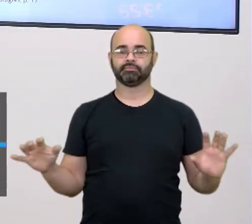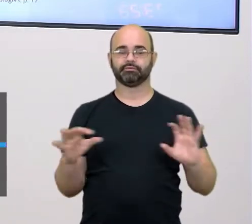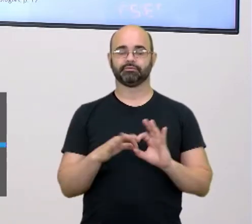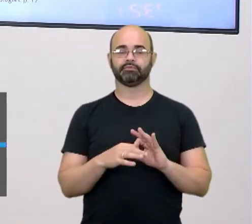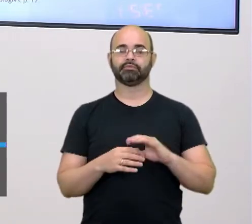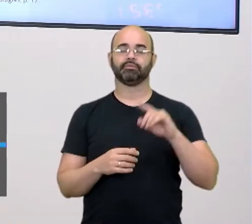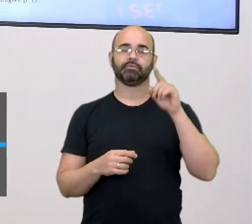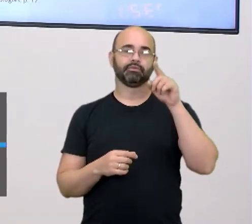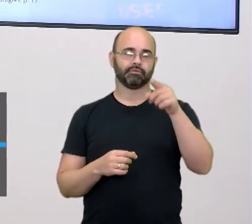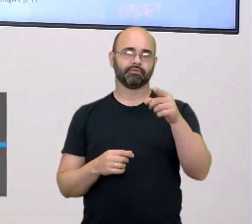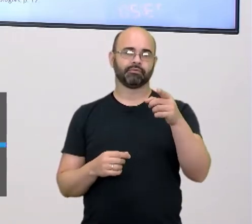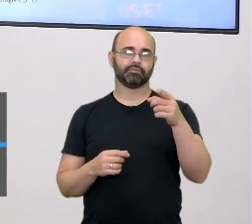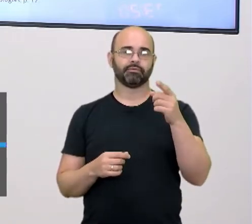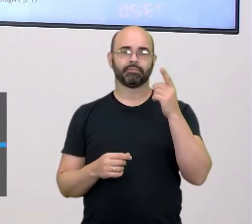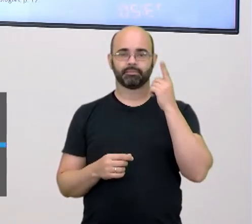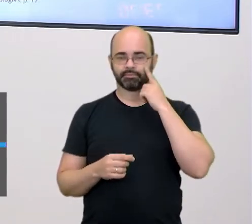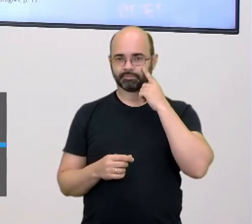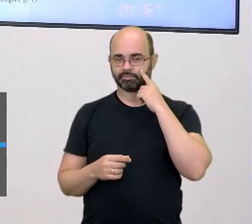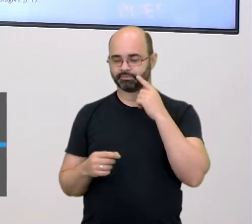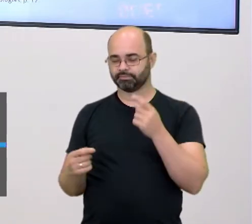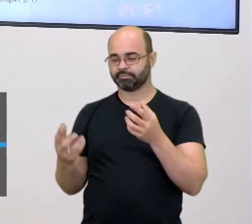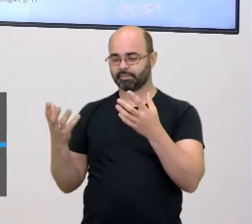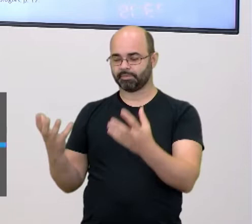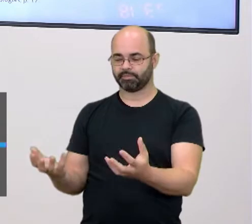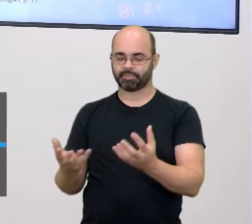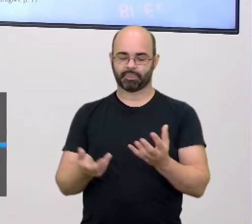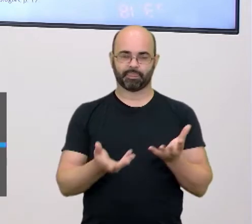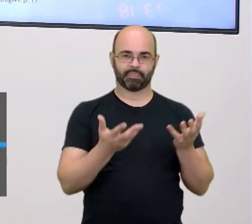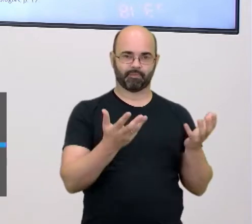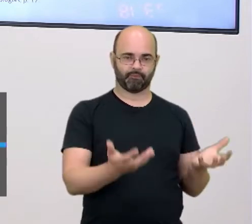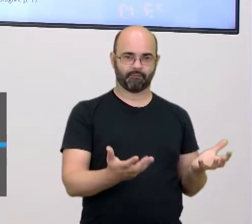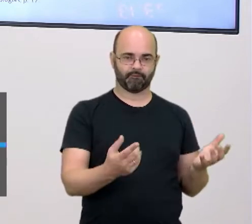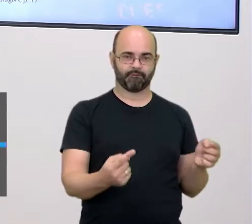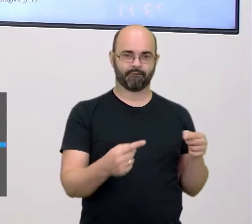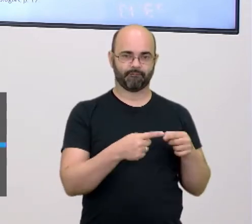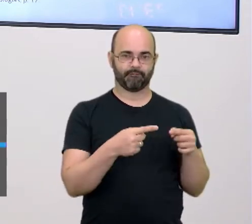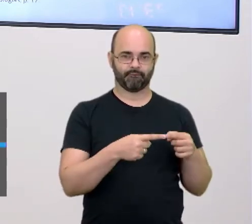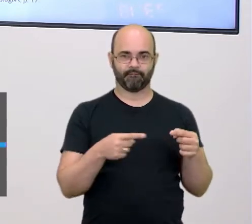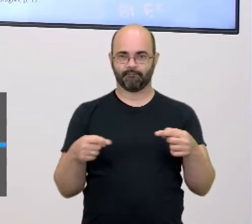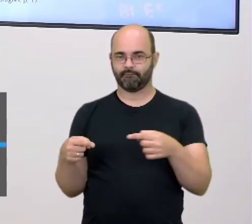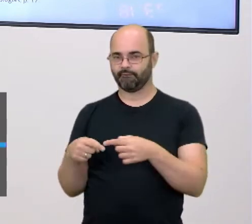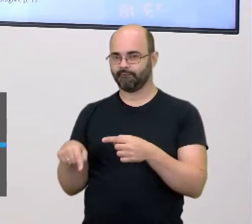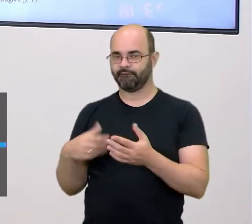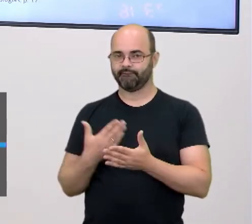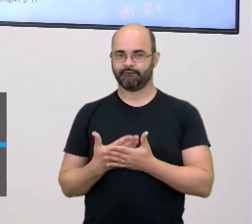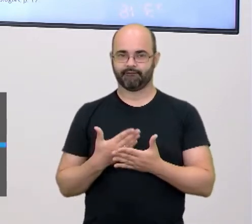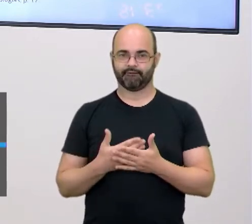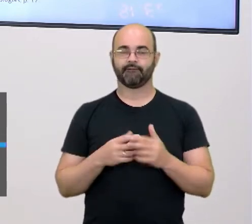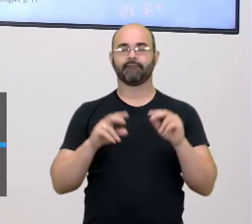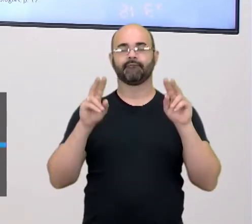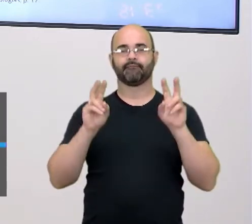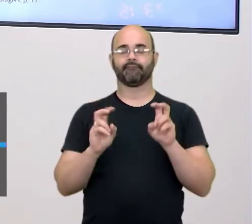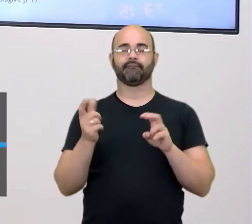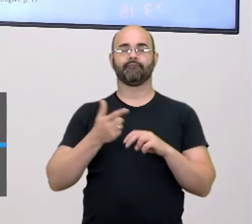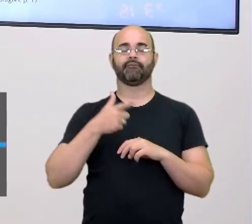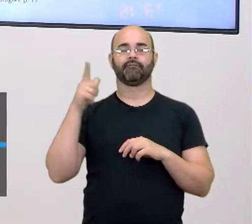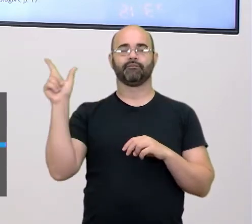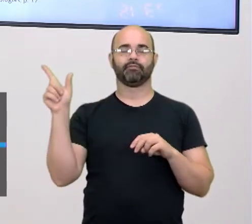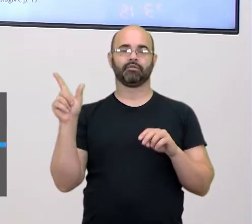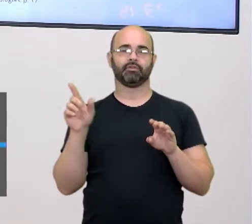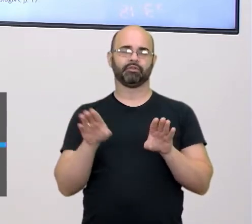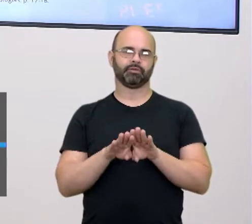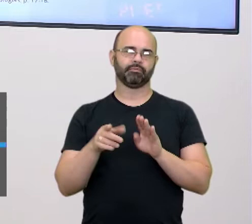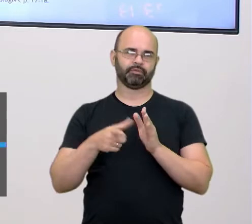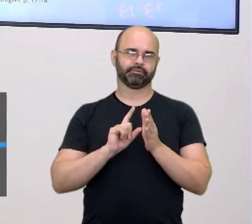busque relações entre os temas que a gente está desenvolvendo aqui nessa aula e o outro tema aí, já falado